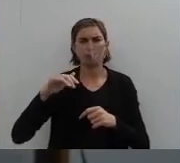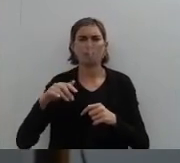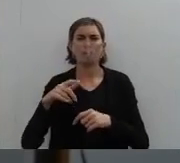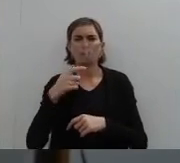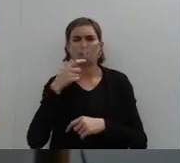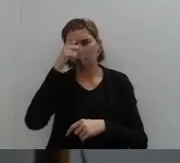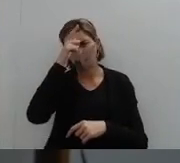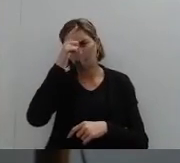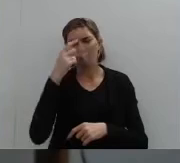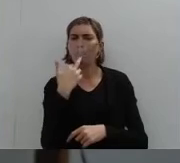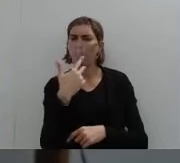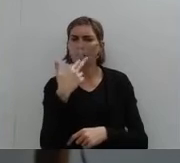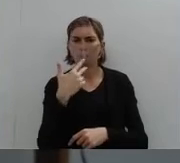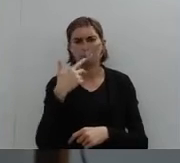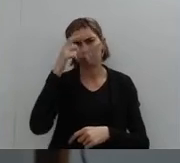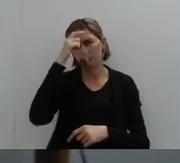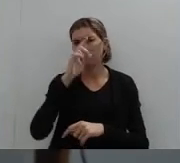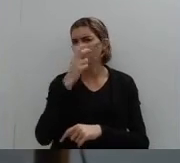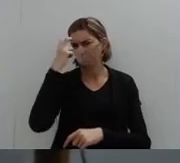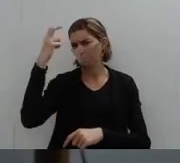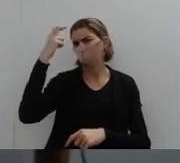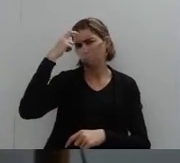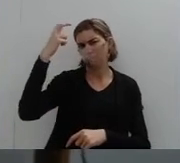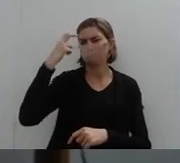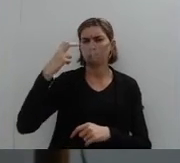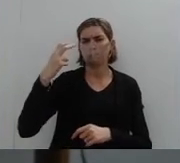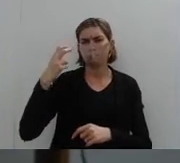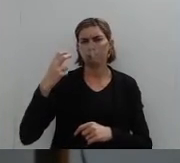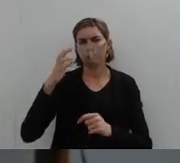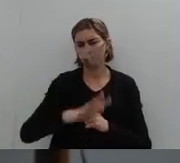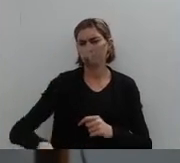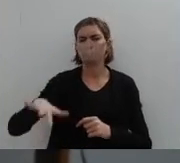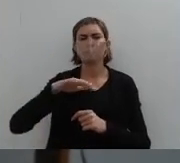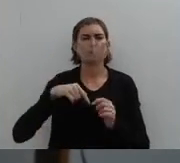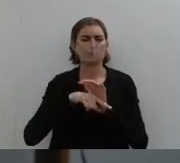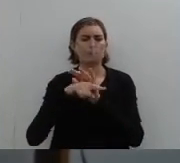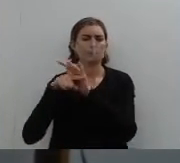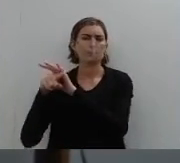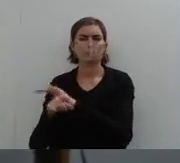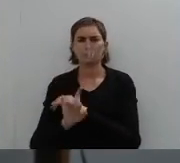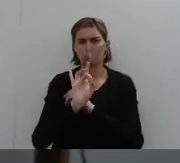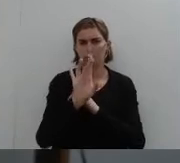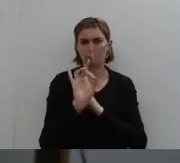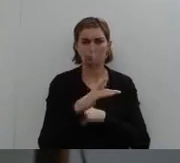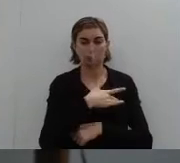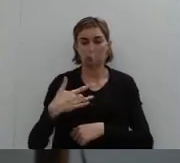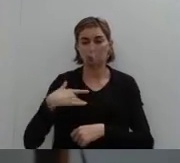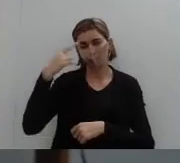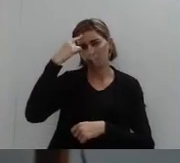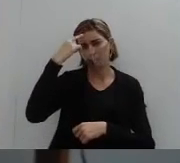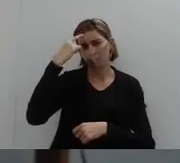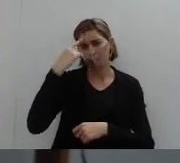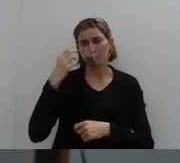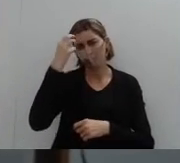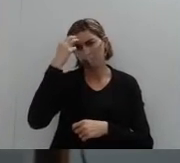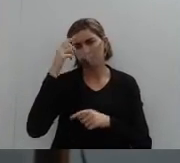alemã, ele, para mim, é um gênio, um dos grandes gênios que a humanidade teve, né? Ele analisou não só o aspecto da saúde mental, como